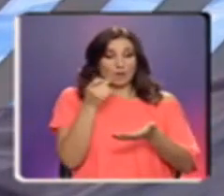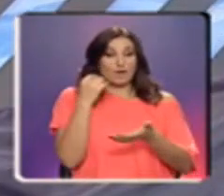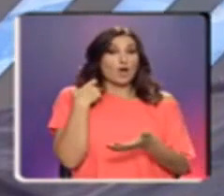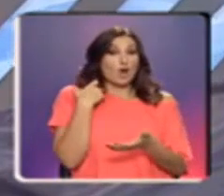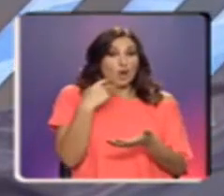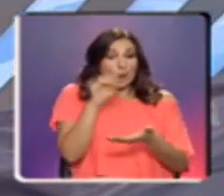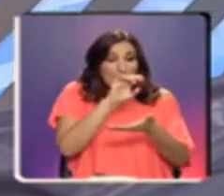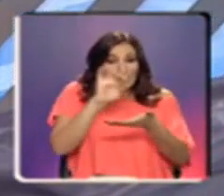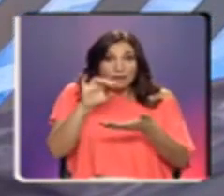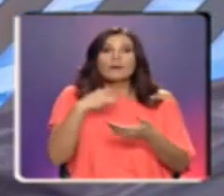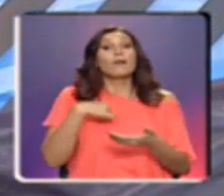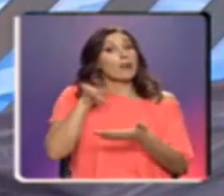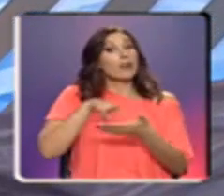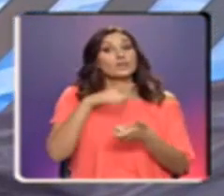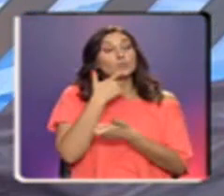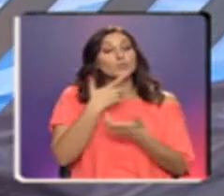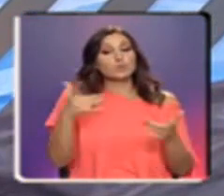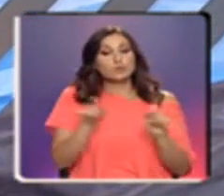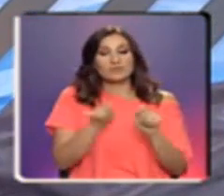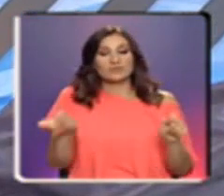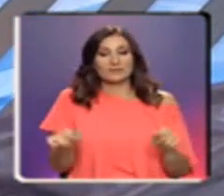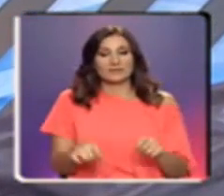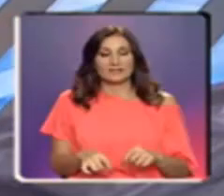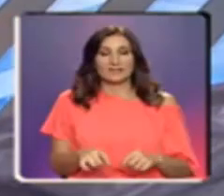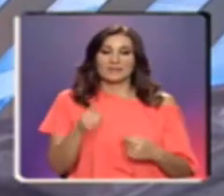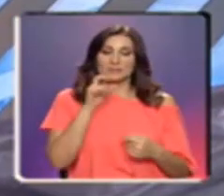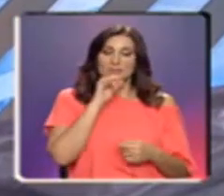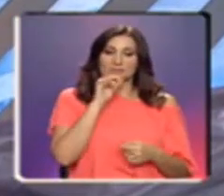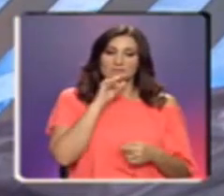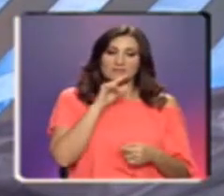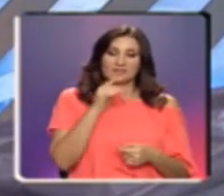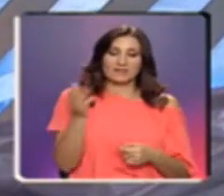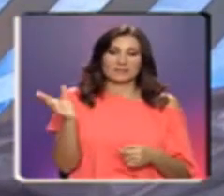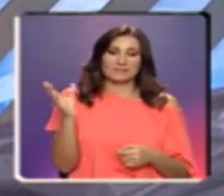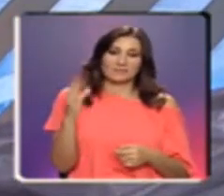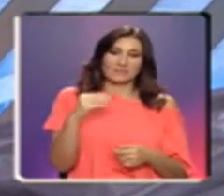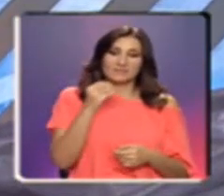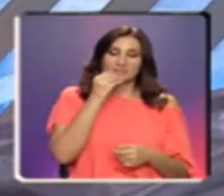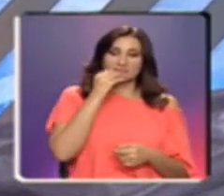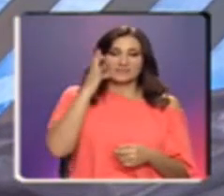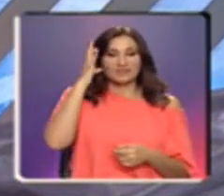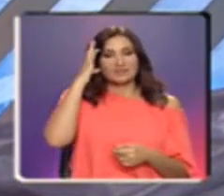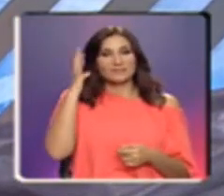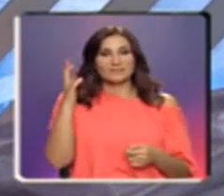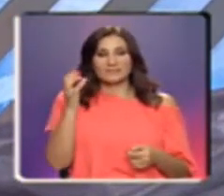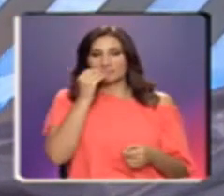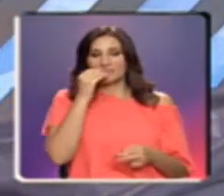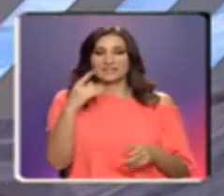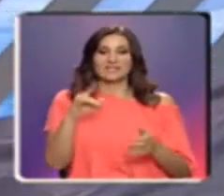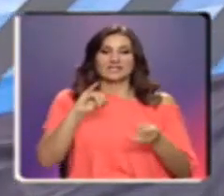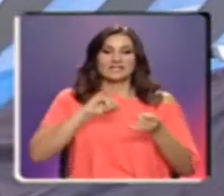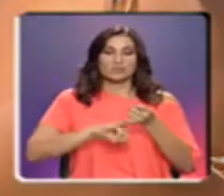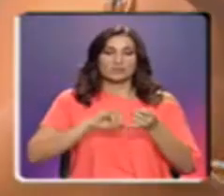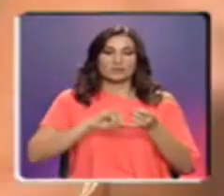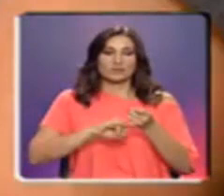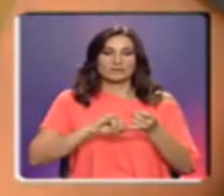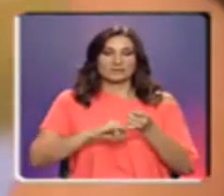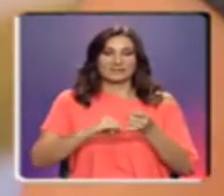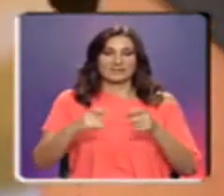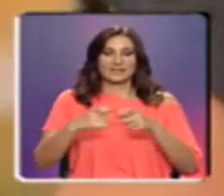pequenas. Isto é a nossa possibilidade para irmos almoçar, não é? Mas isto é o quê? É tornar-se sócia do Sporting Clube Portugal.